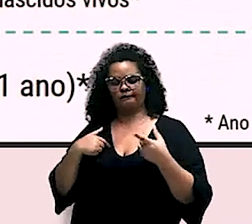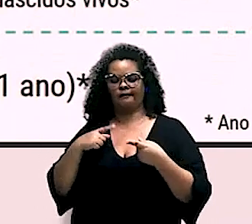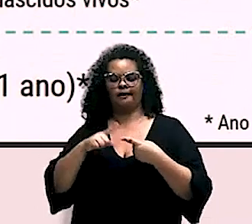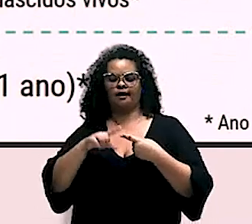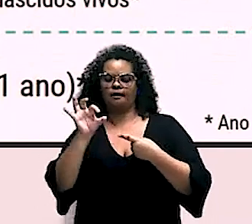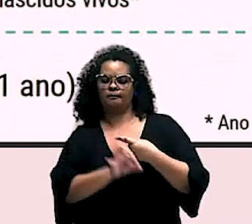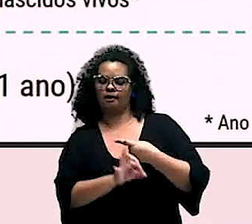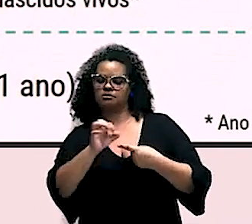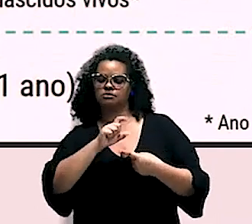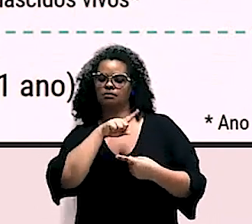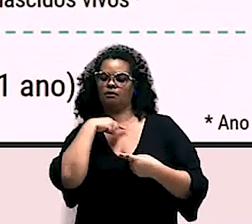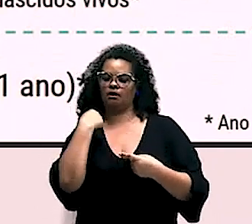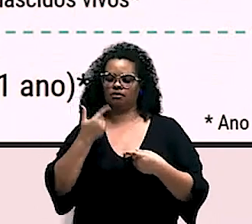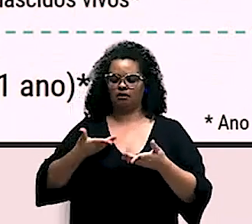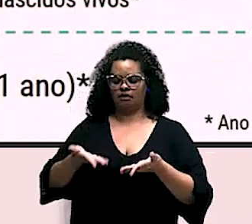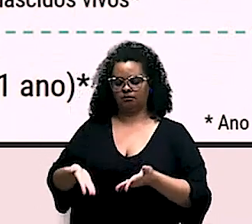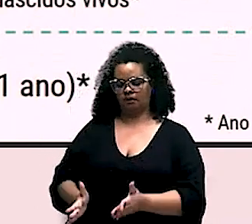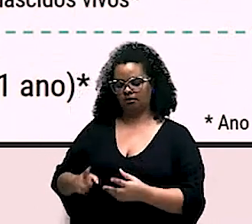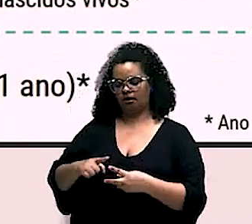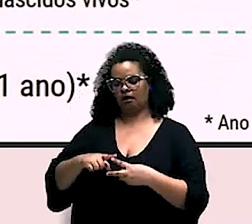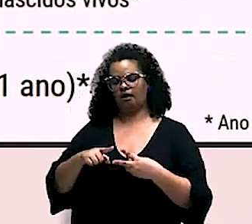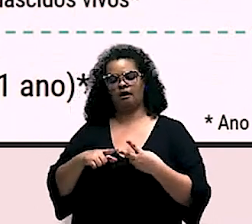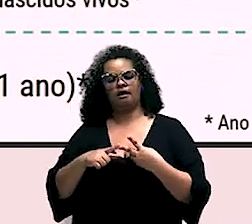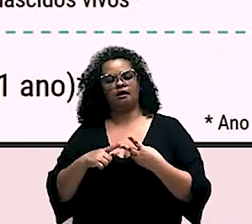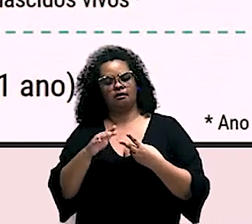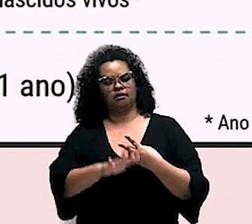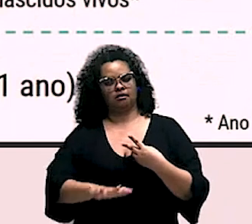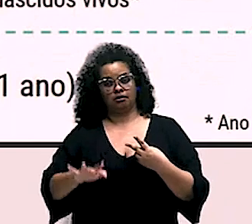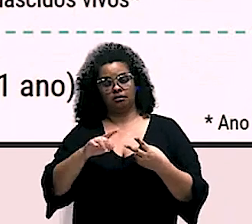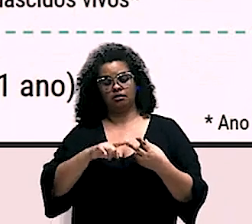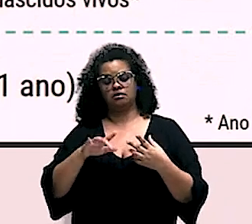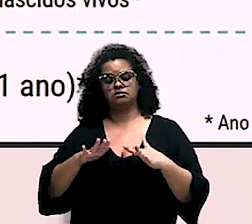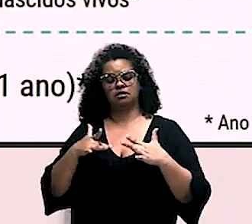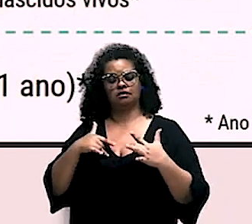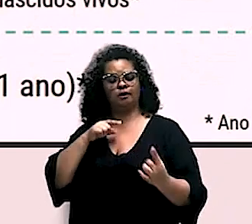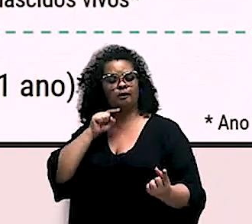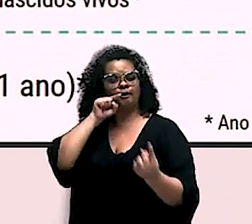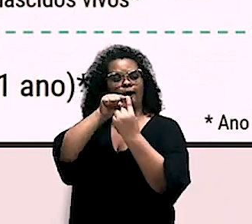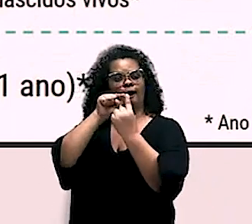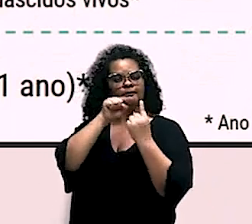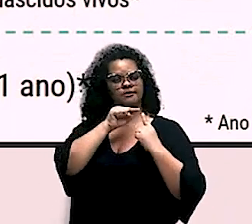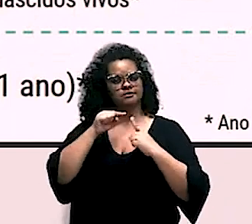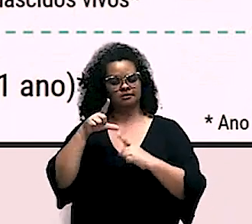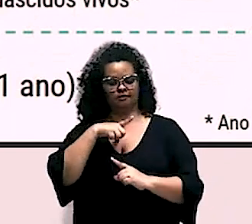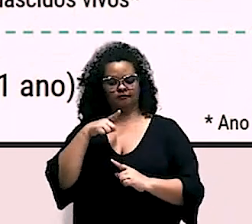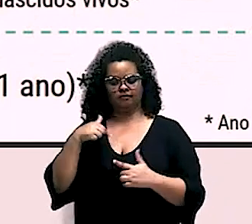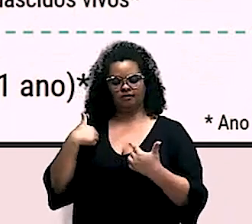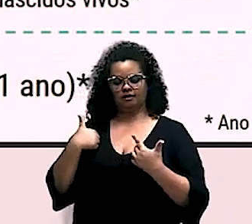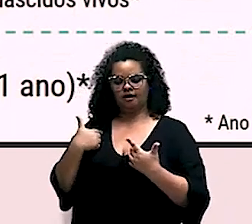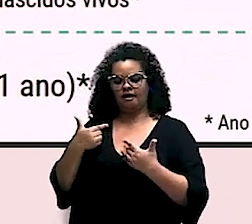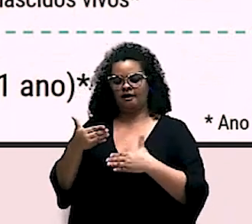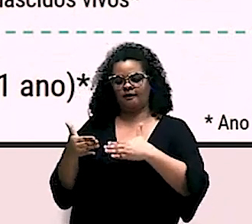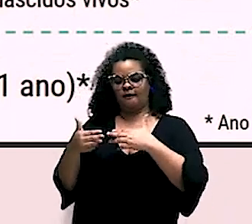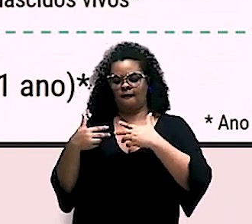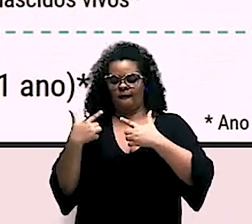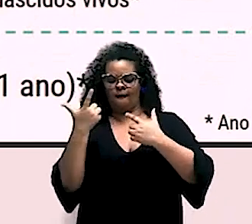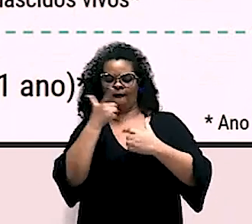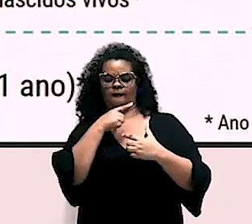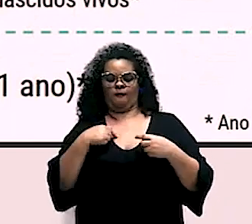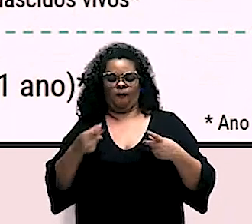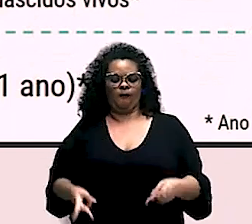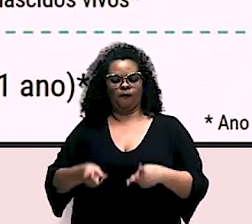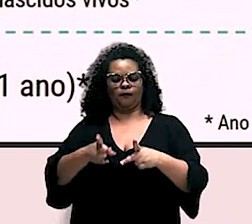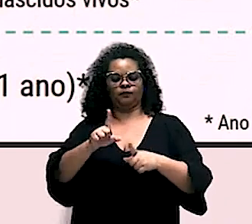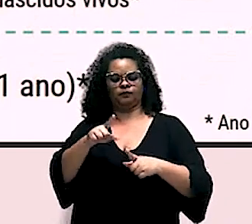mortalidade materna e infantil, a gente pode observar que os Objetivos de Desenvolvimento Sustentável da ONU, né, que